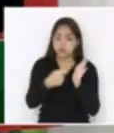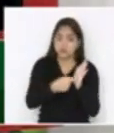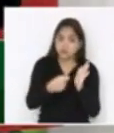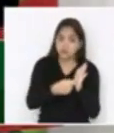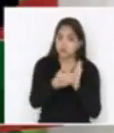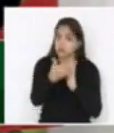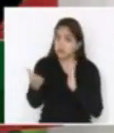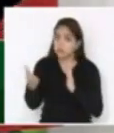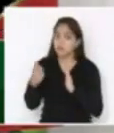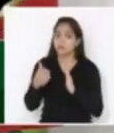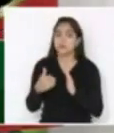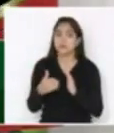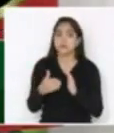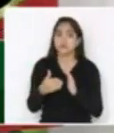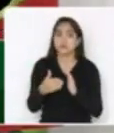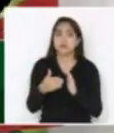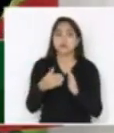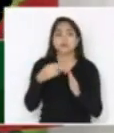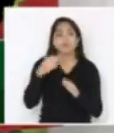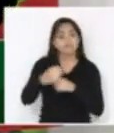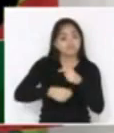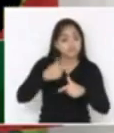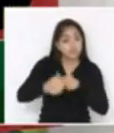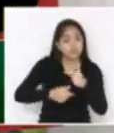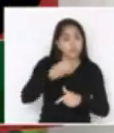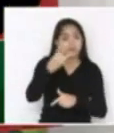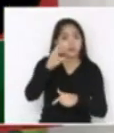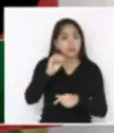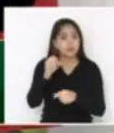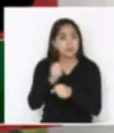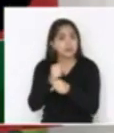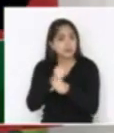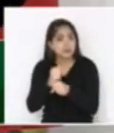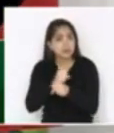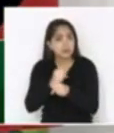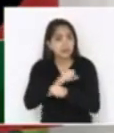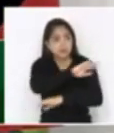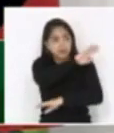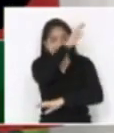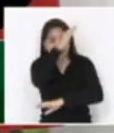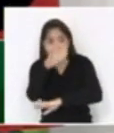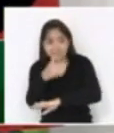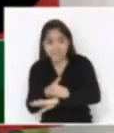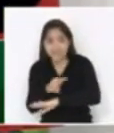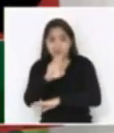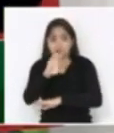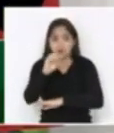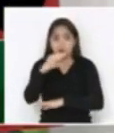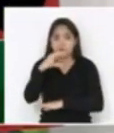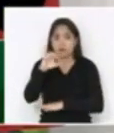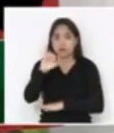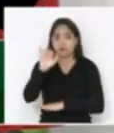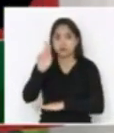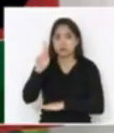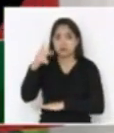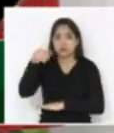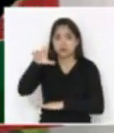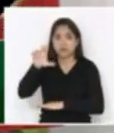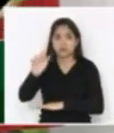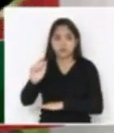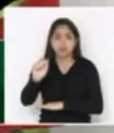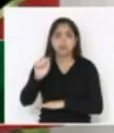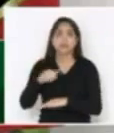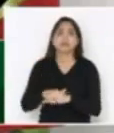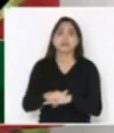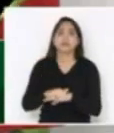Eu trabalhei 30 anos na Serra da Rocinha. Quem sobe a serra, que vai para São José dos Ausentes,